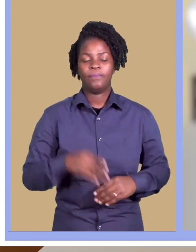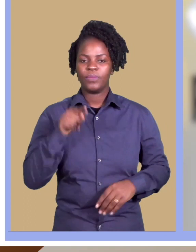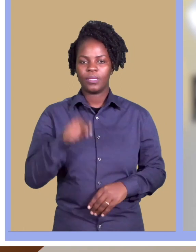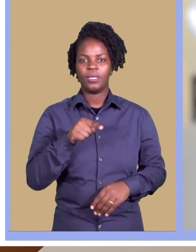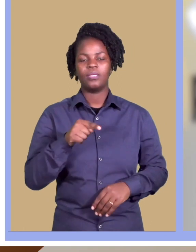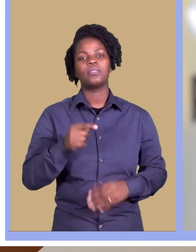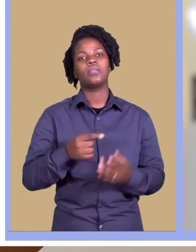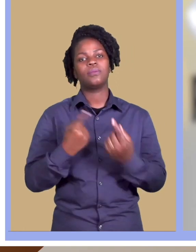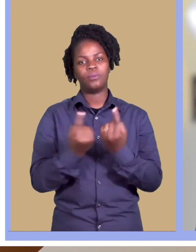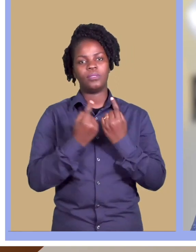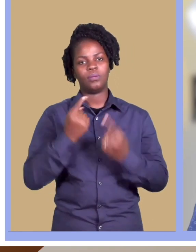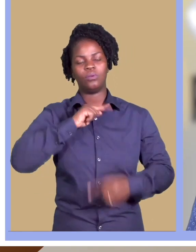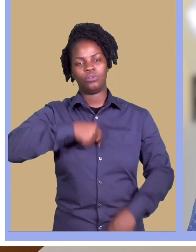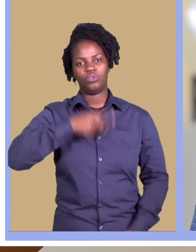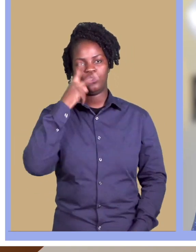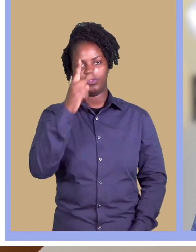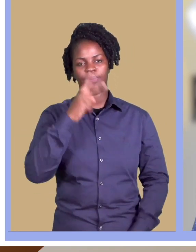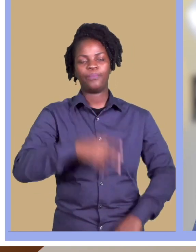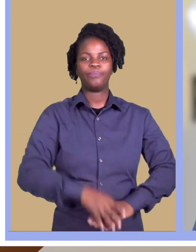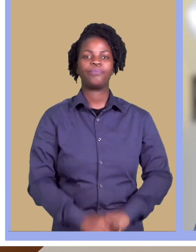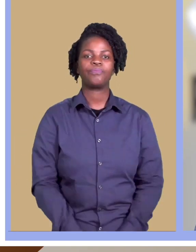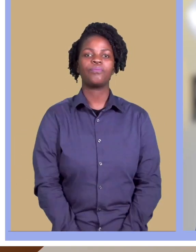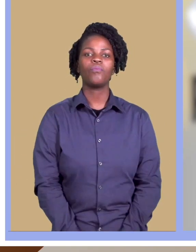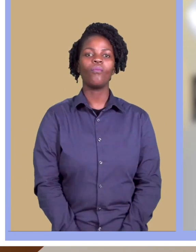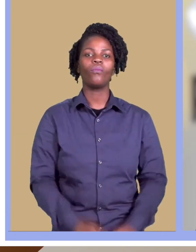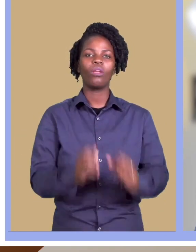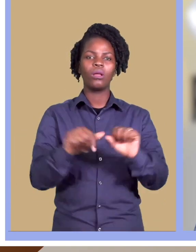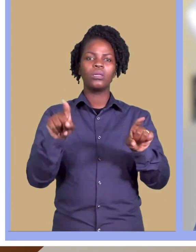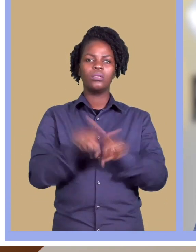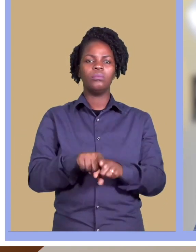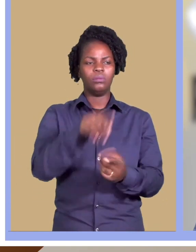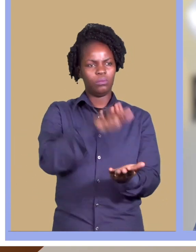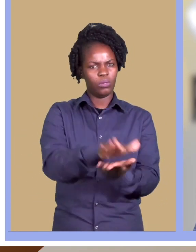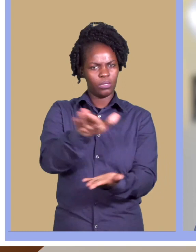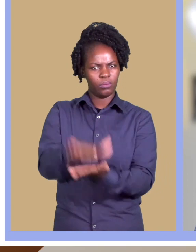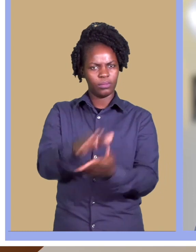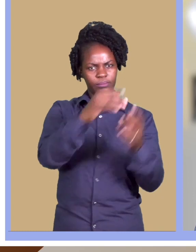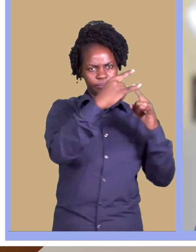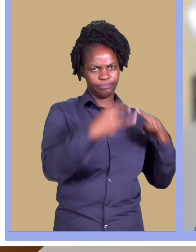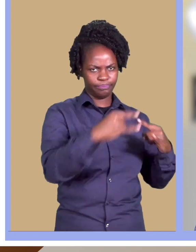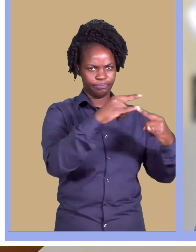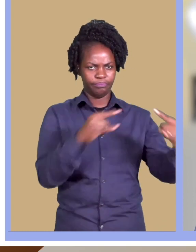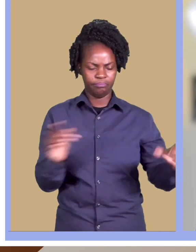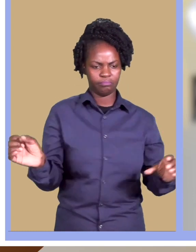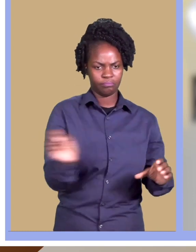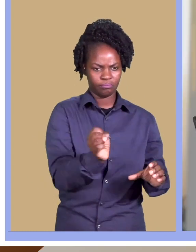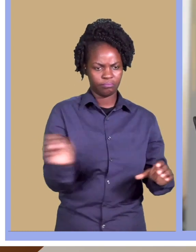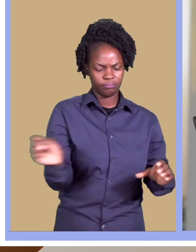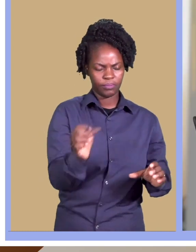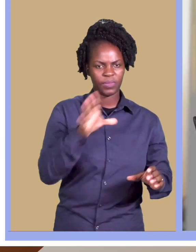Pois, mas também nos centros tem aquela questão agora, por exemplo, temos a questão da